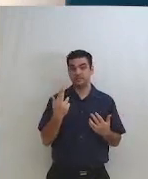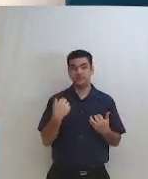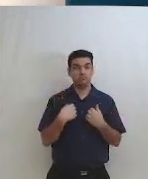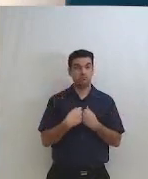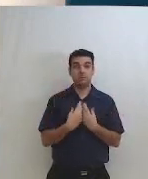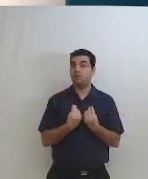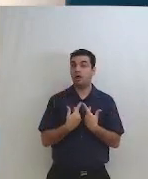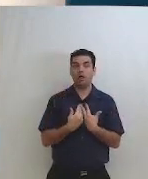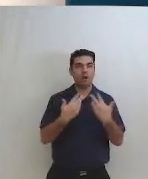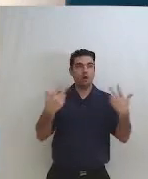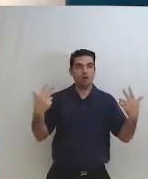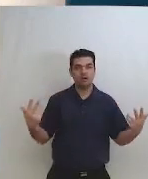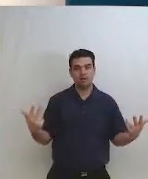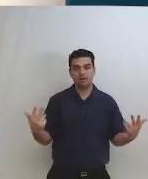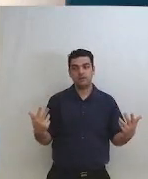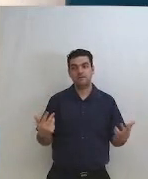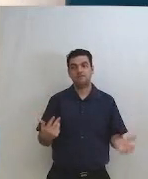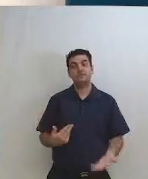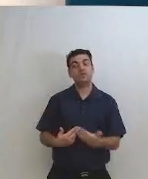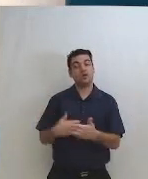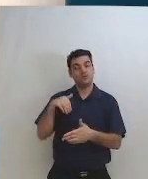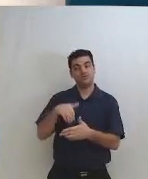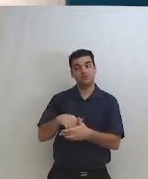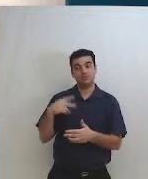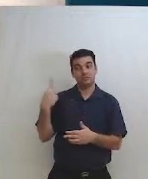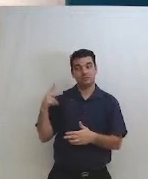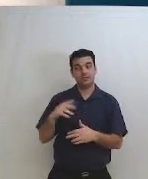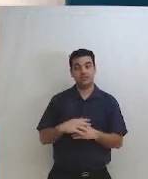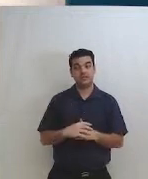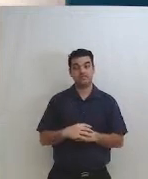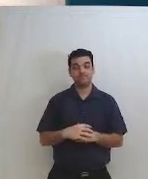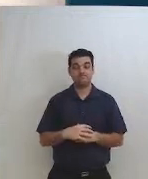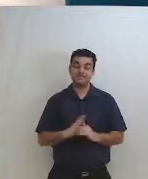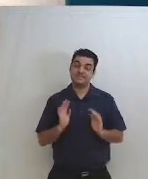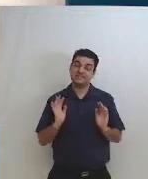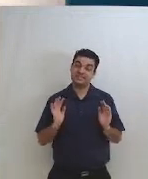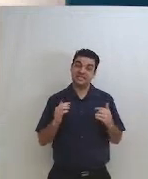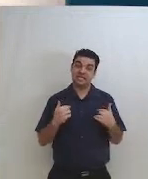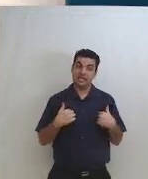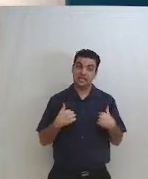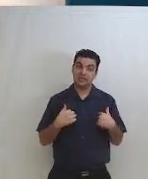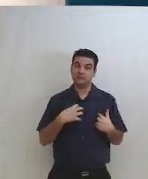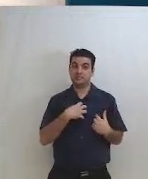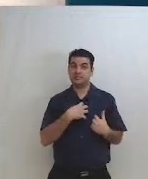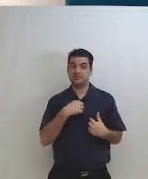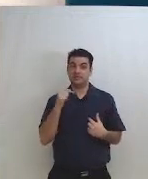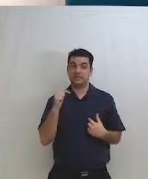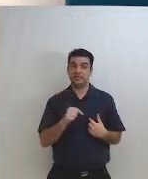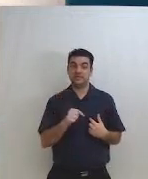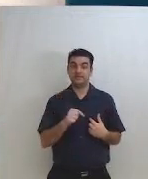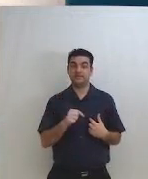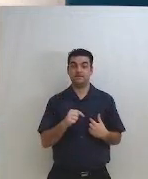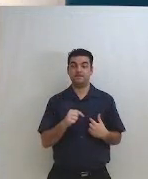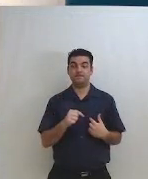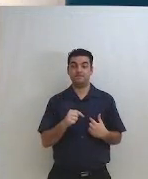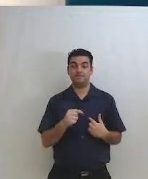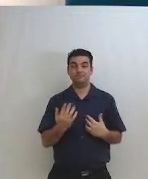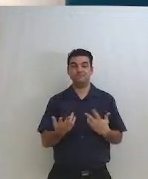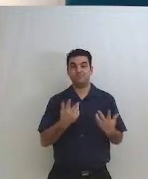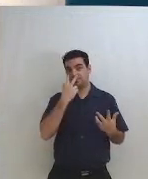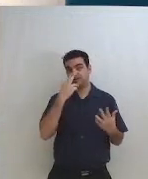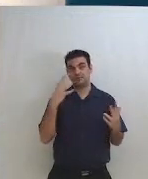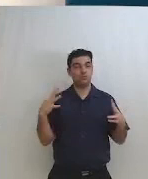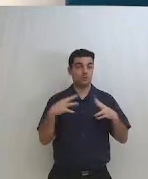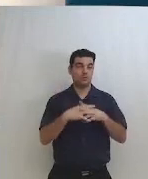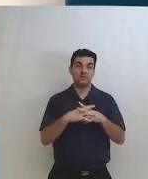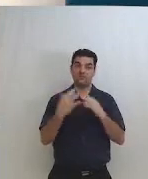ele colocou no voto. O que há, repito, né, o que foi dito na ocasião, é um cruzamento de informações de todas